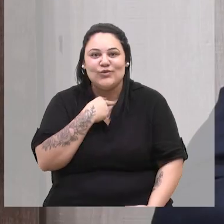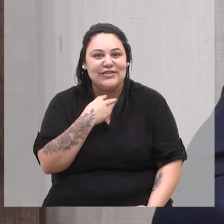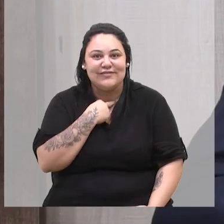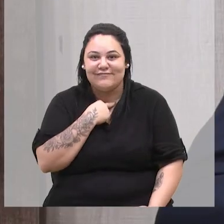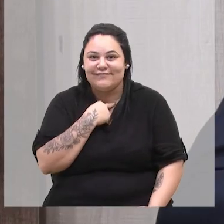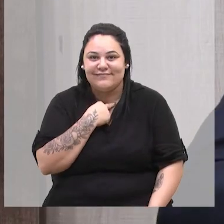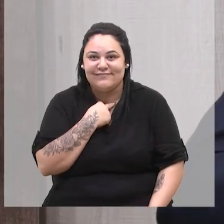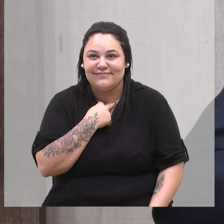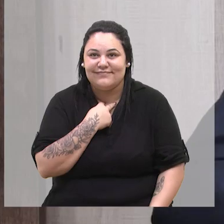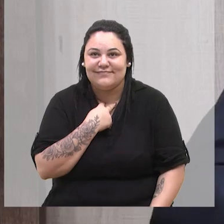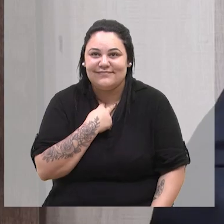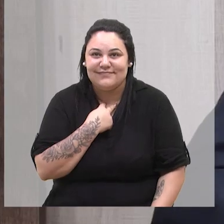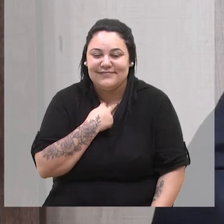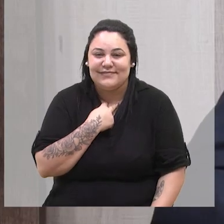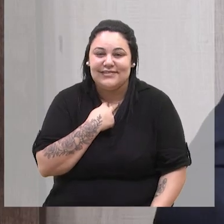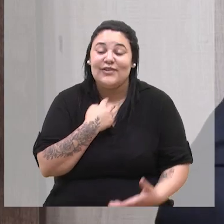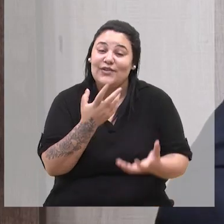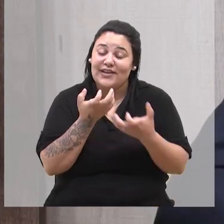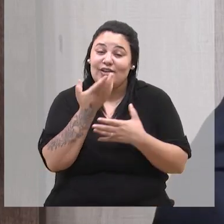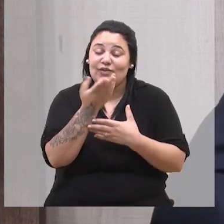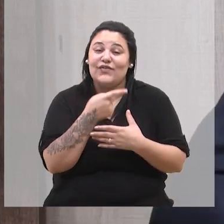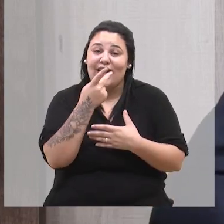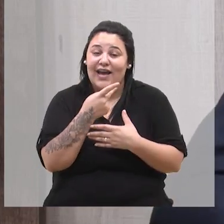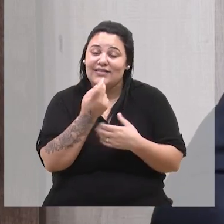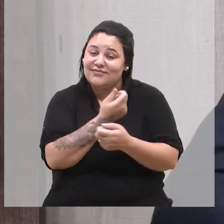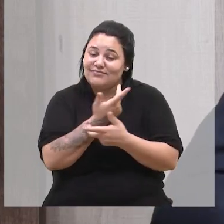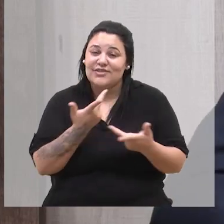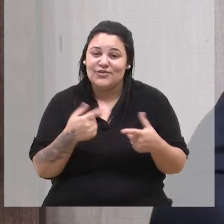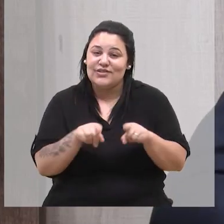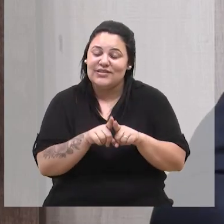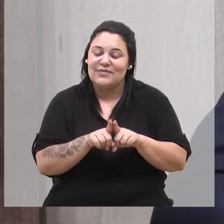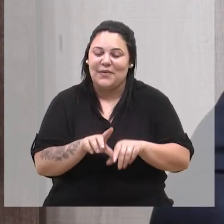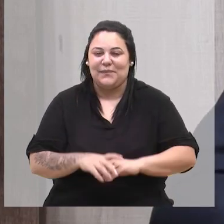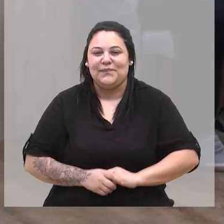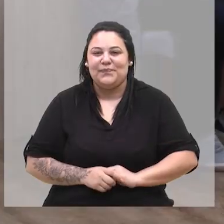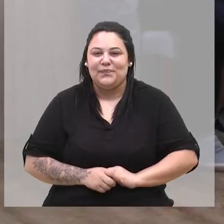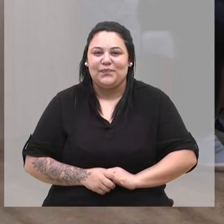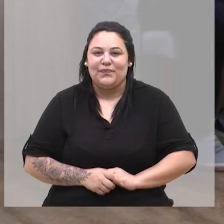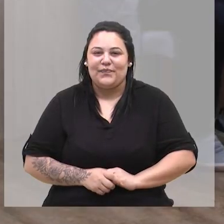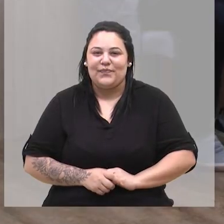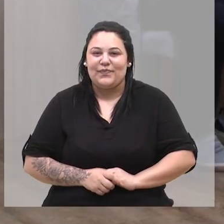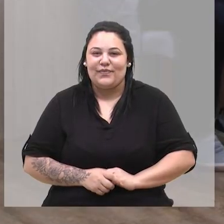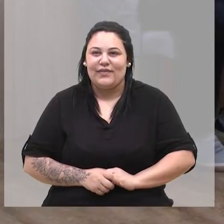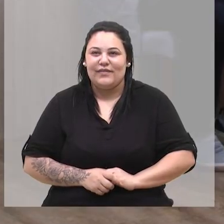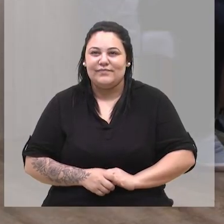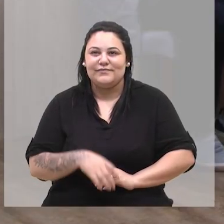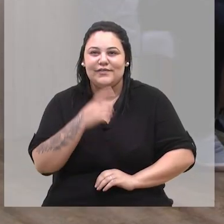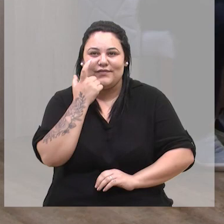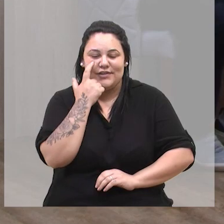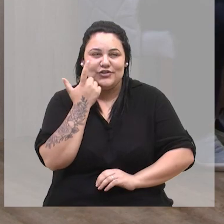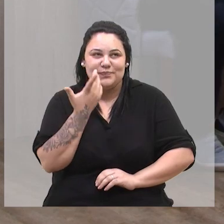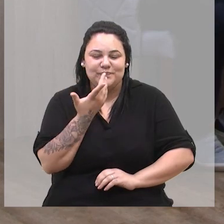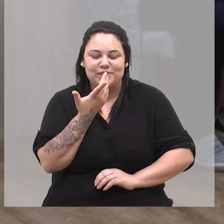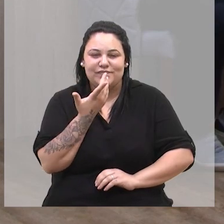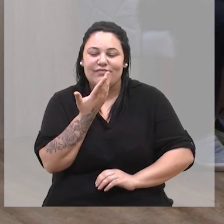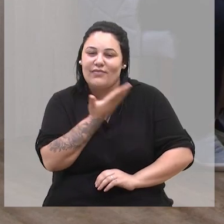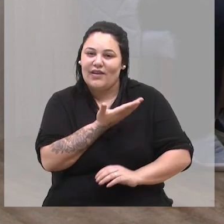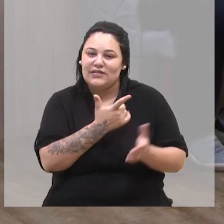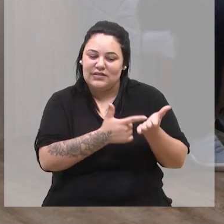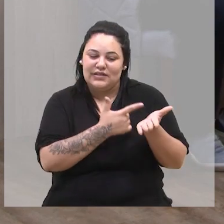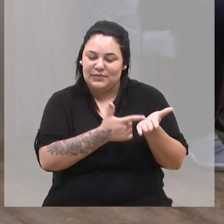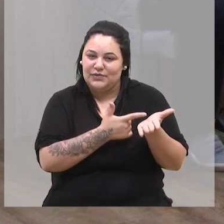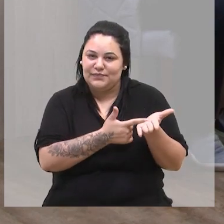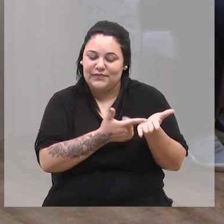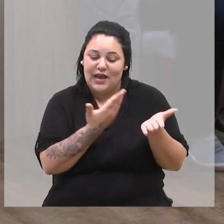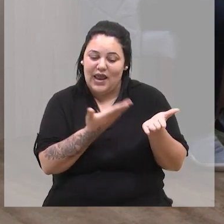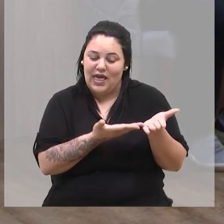Então eu gostaria que a senhora comentasse também à luz dessa lógica. Veja, esta obra, ela